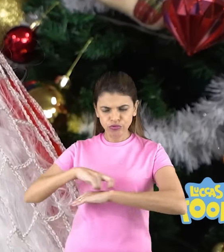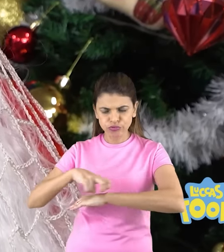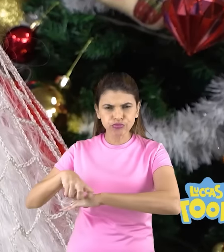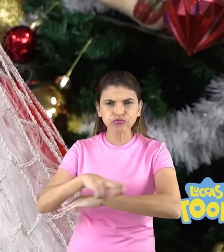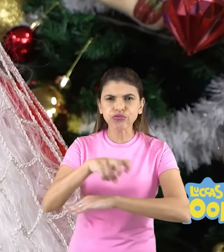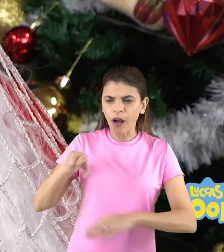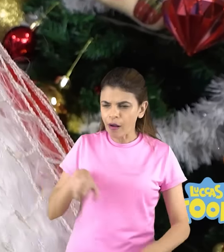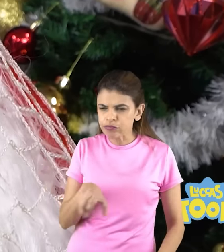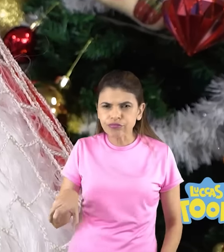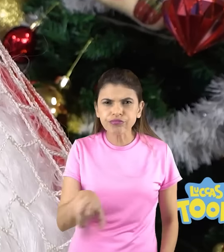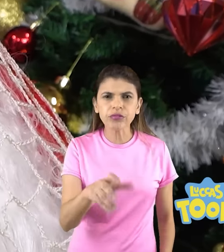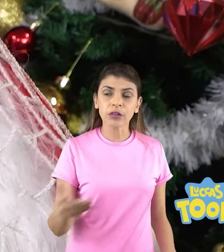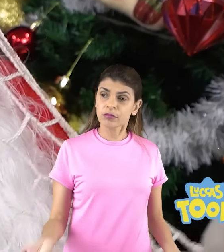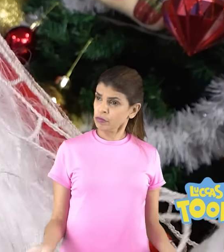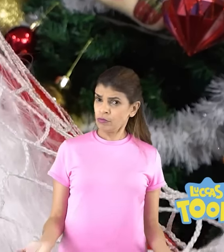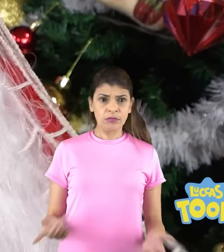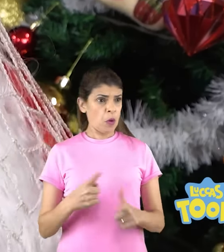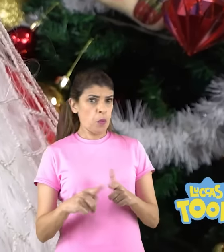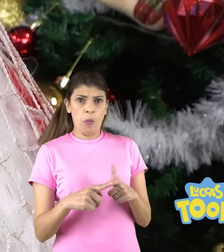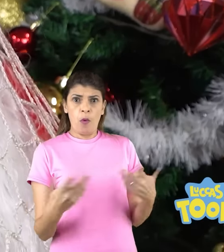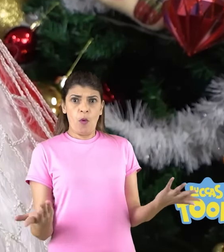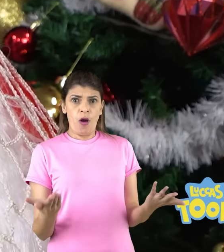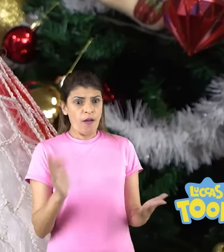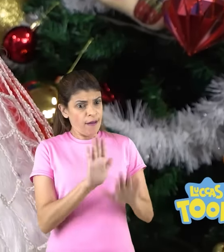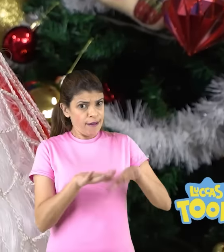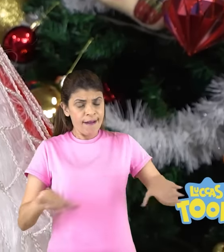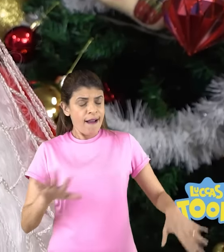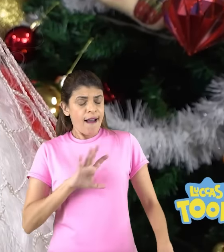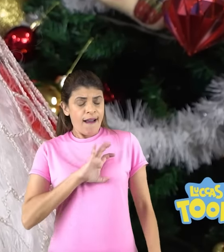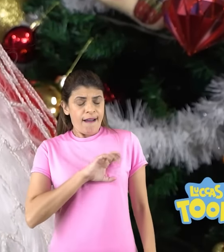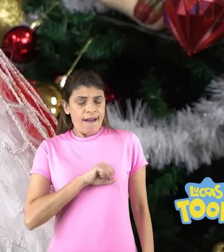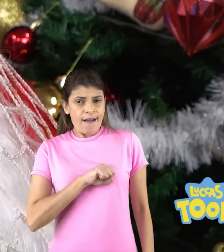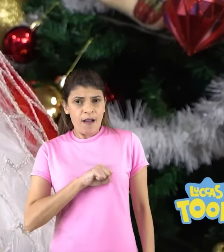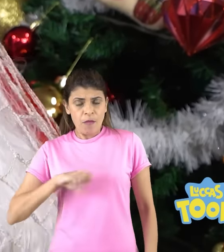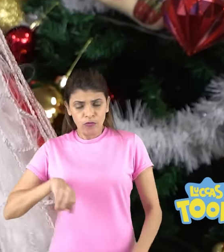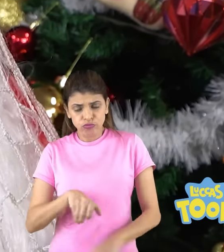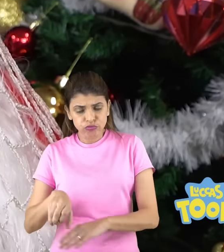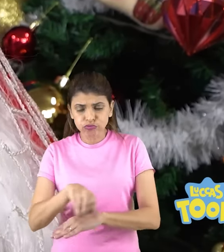qual é o problema? Crianças amam carrinhos! Hahaha!